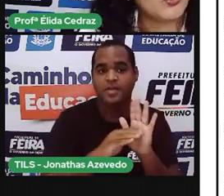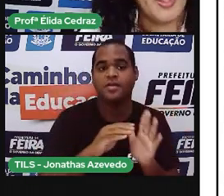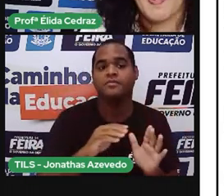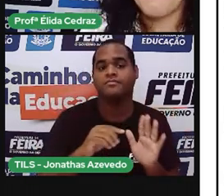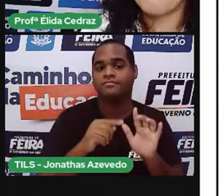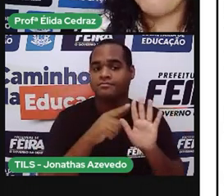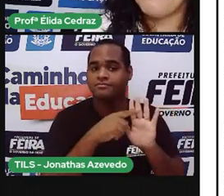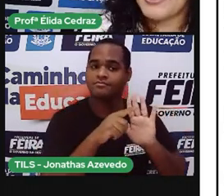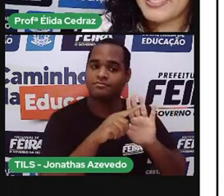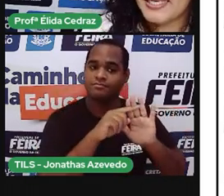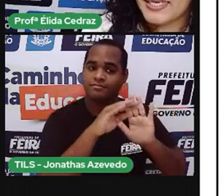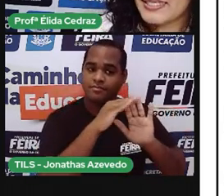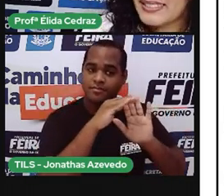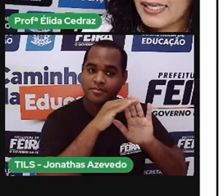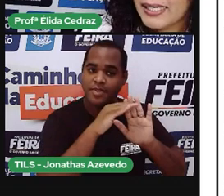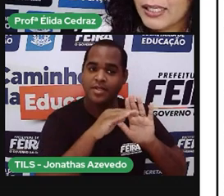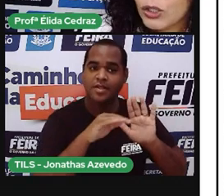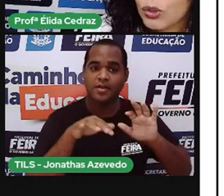pifarito,